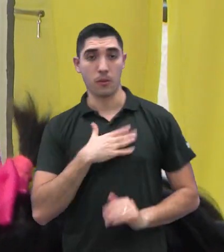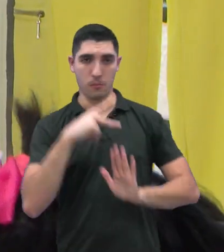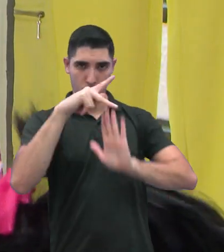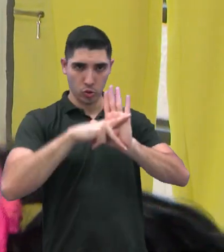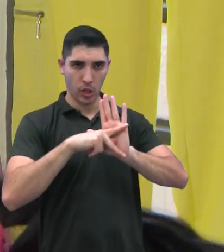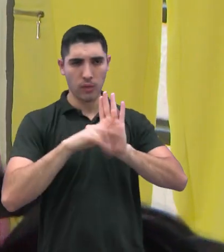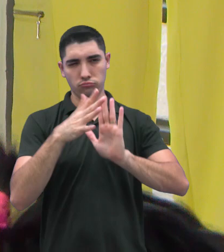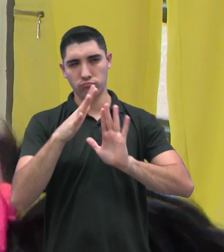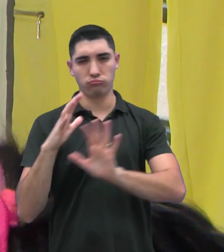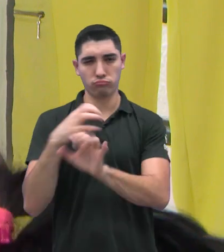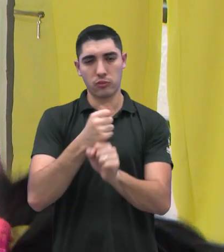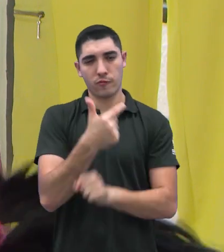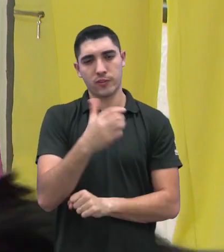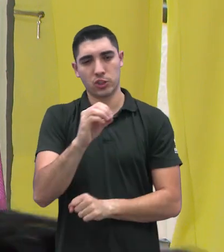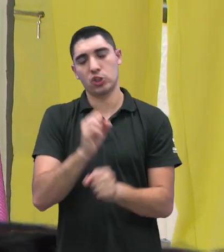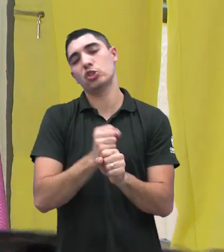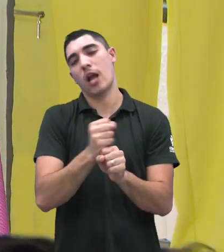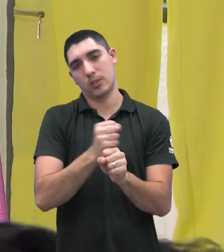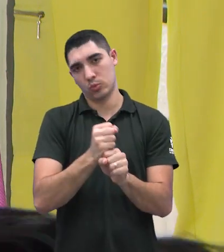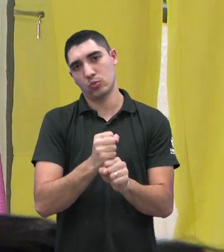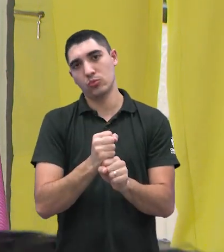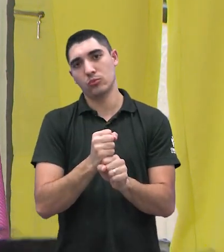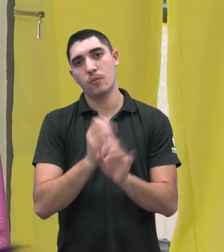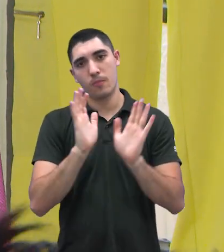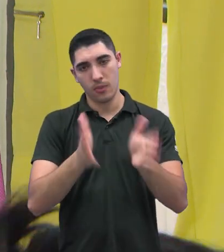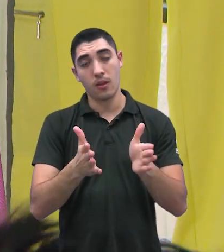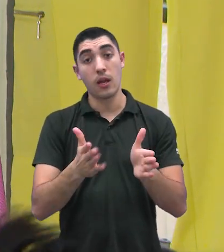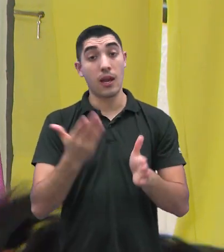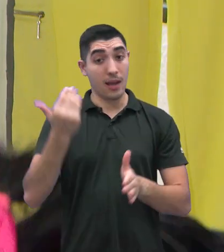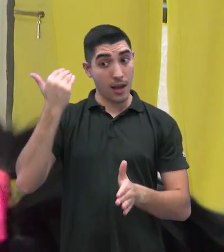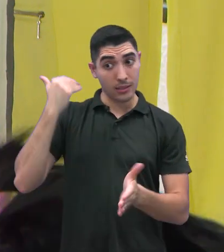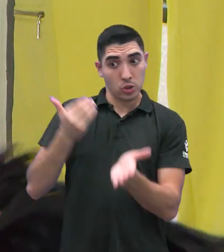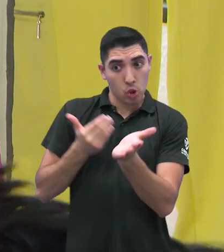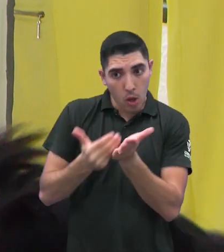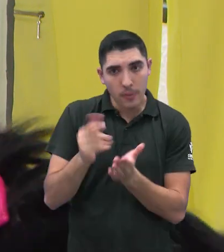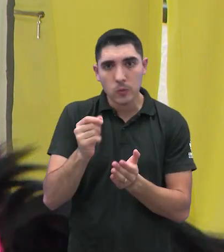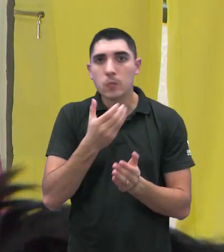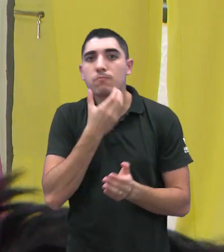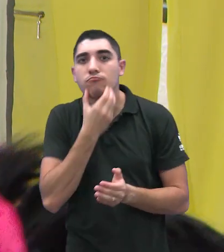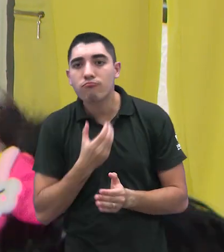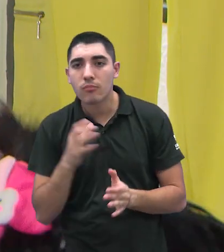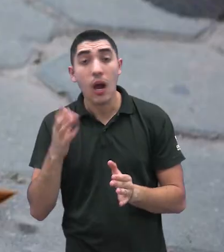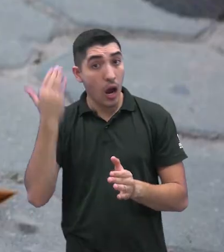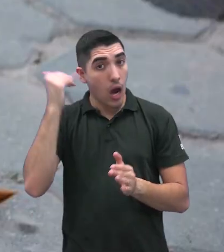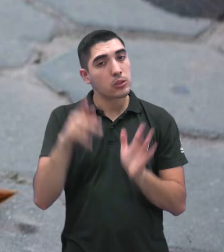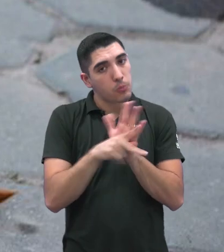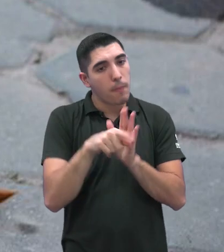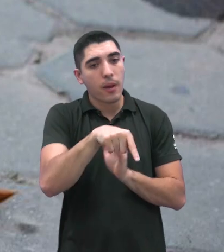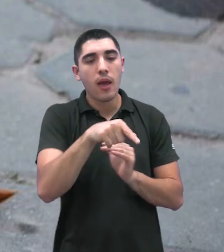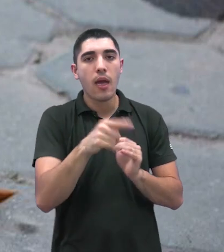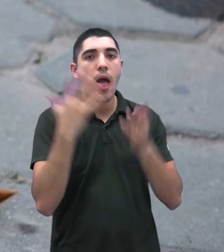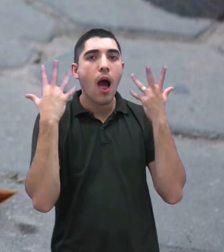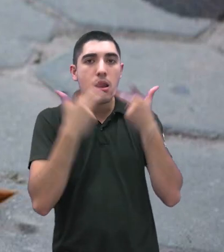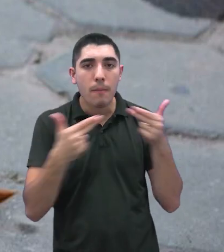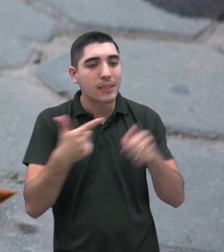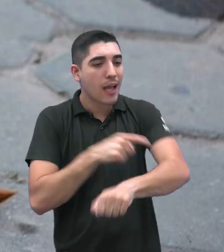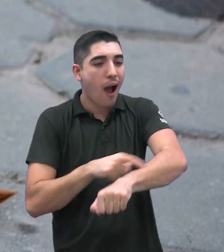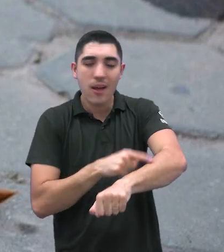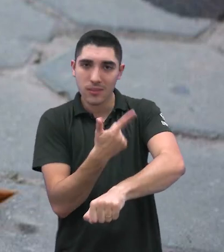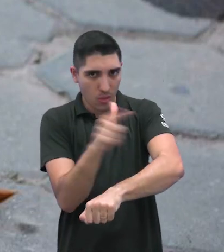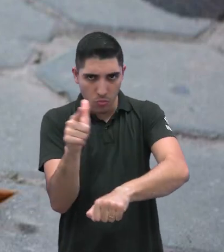projeto tem quase 20 anos, esse ano faz 20 anos. Na verdade, a gente, quando começou a resgatar, a gente sempre resgatou vira-latinhas de tudo que